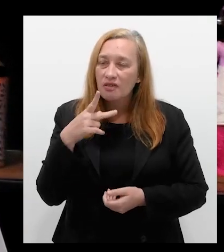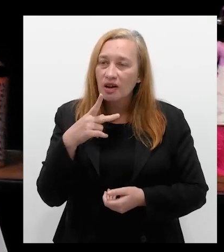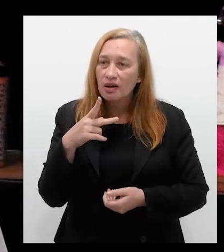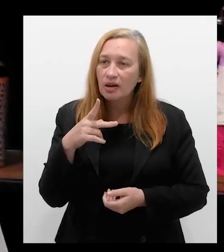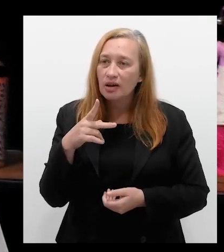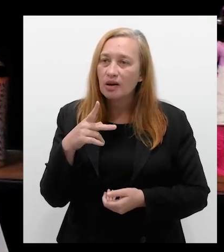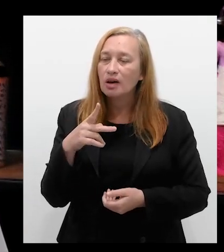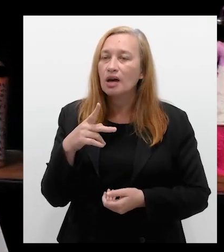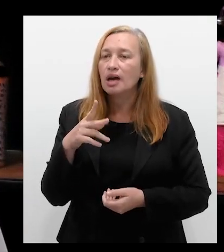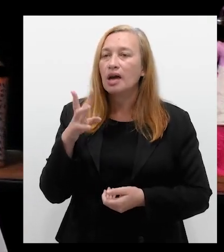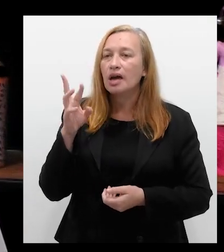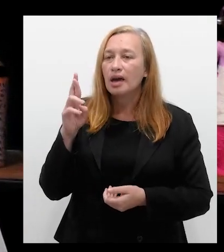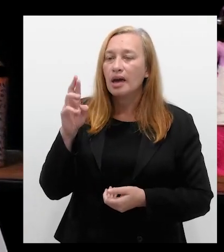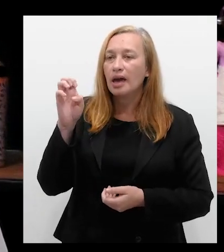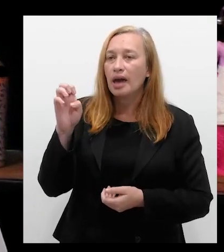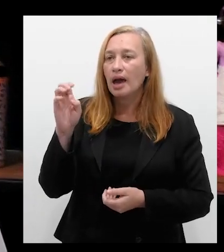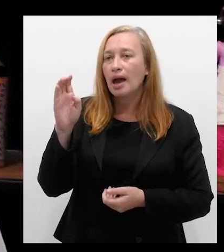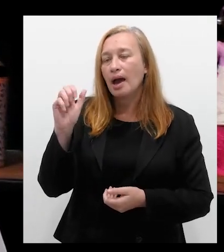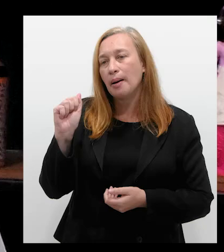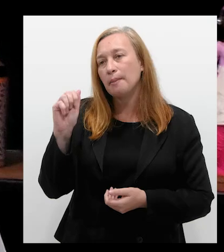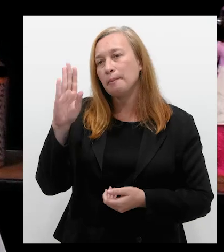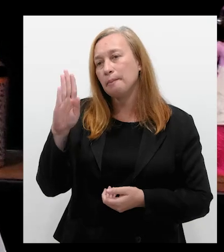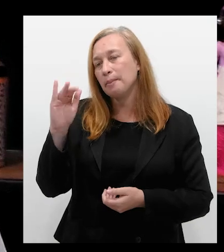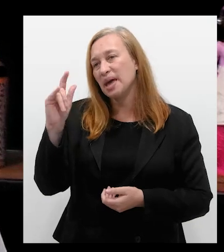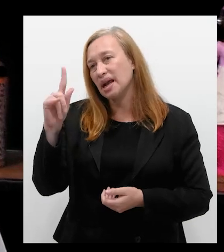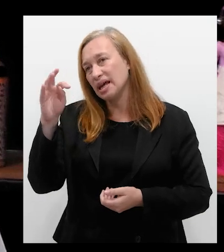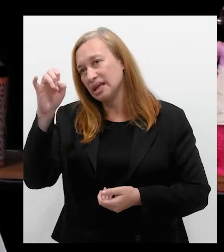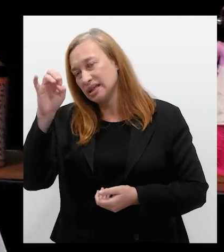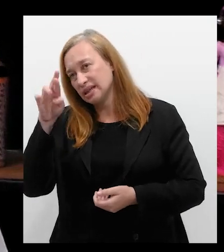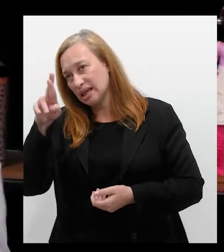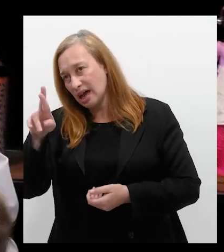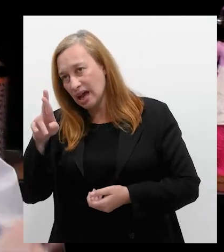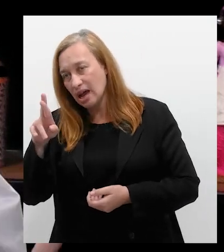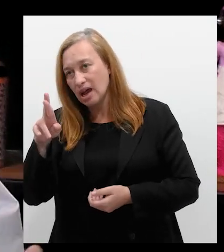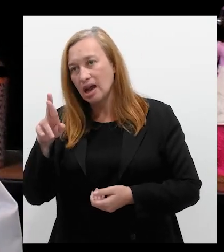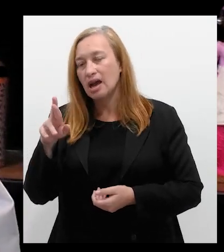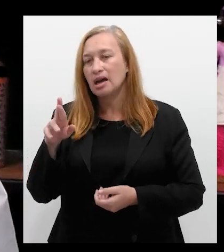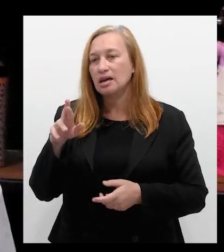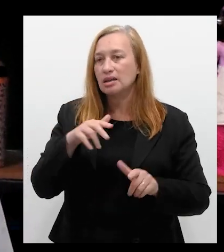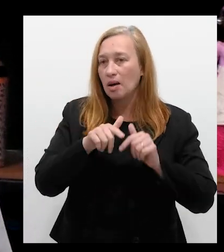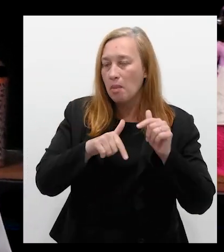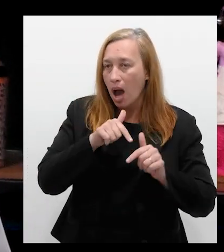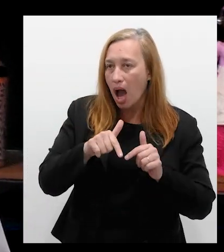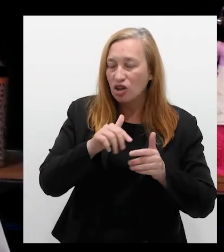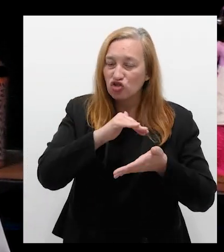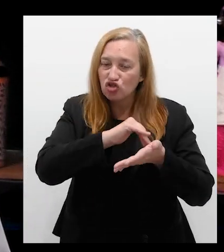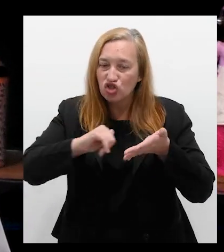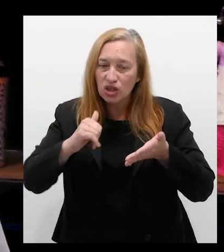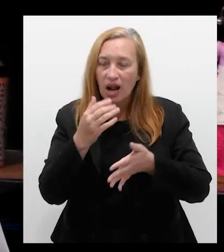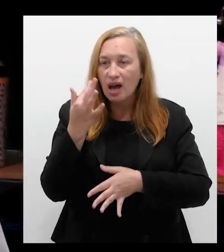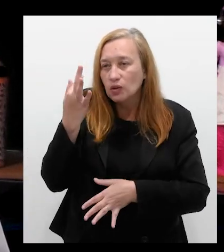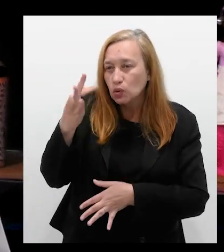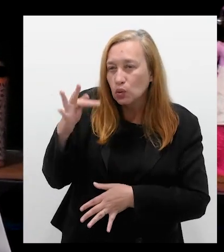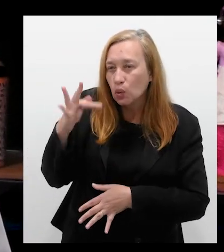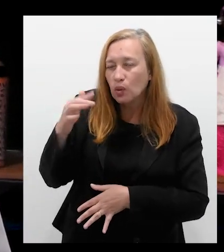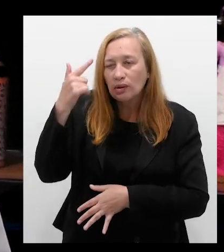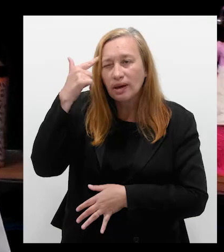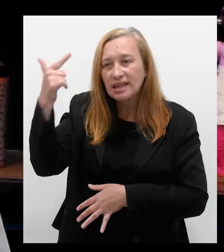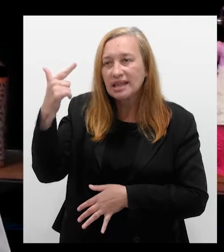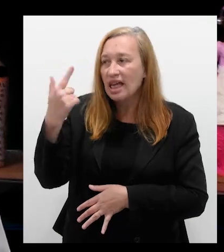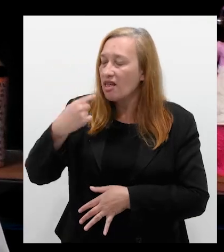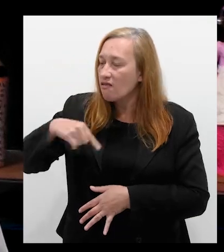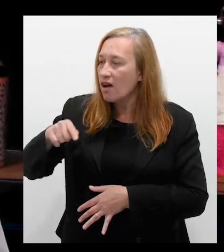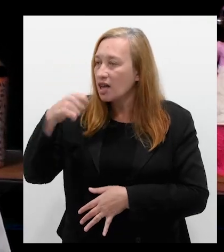fala de reabilitar função, né, tirar dor, né? A gente às vezes as pessoas têm aquela ideia